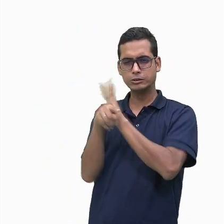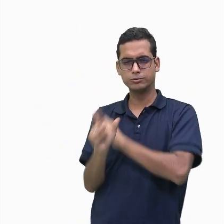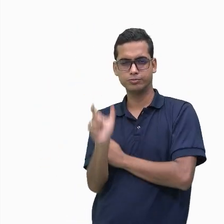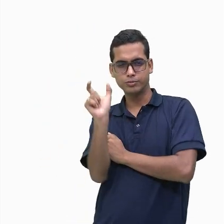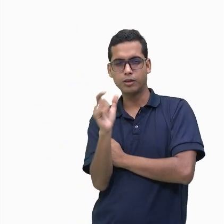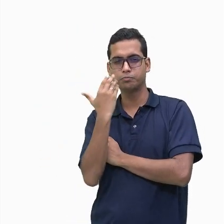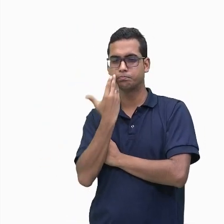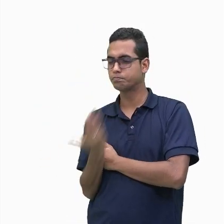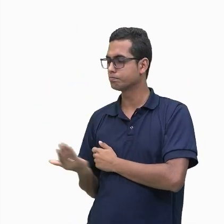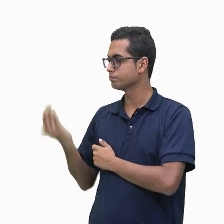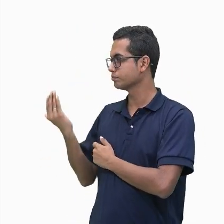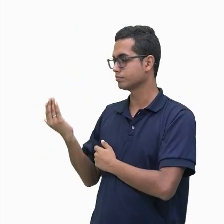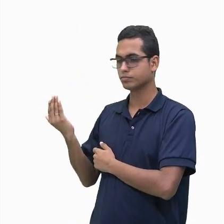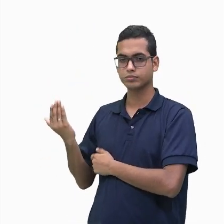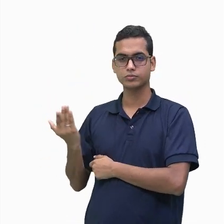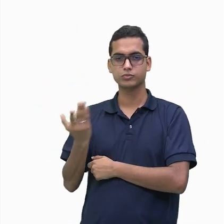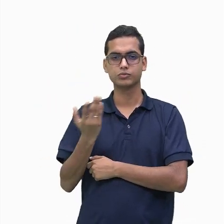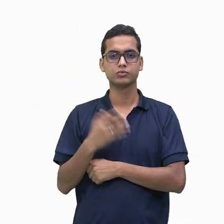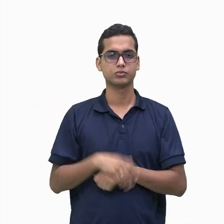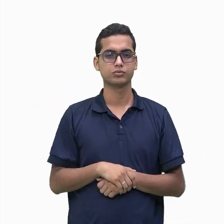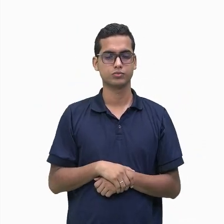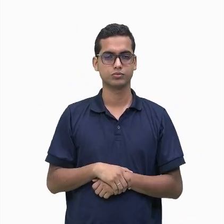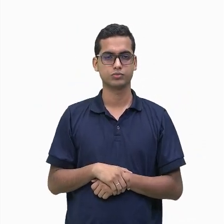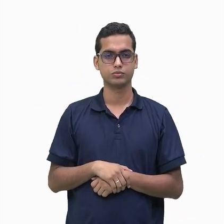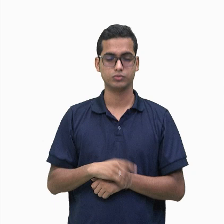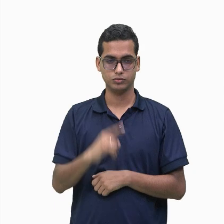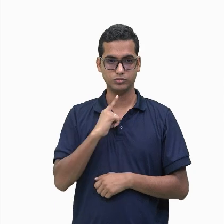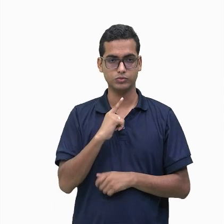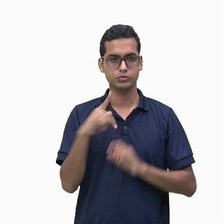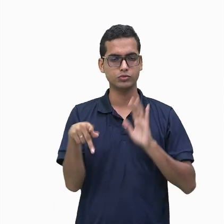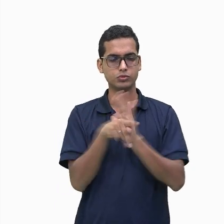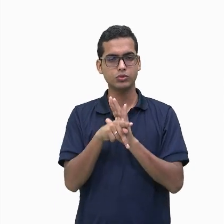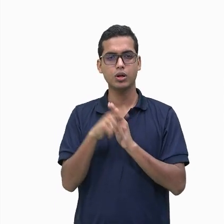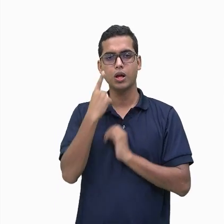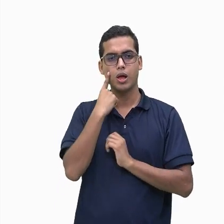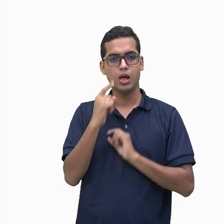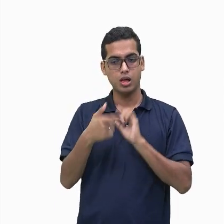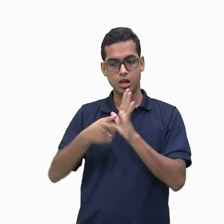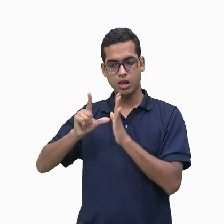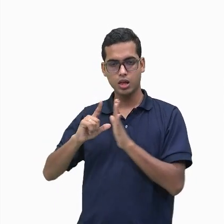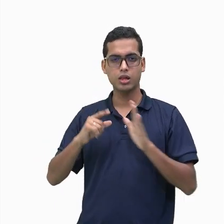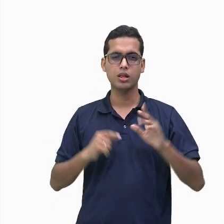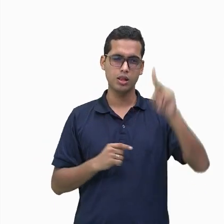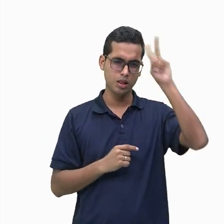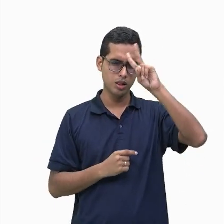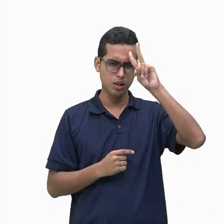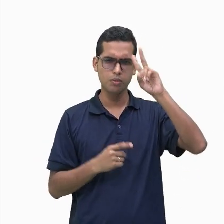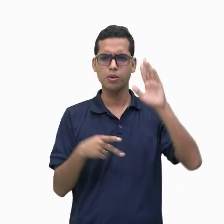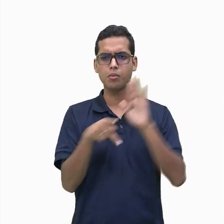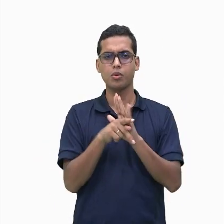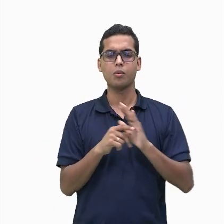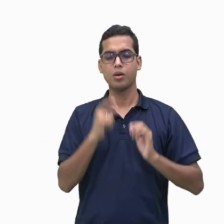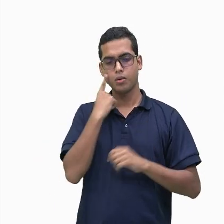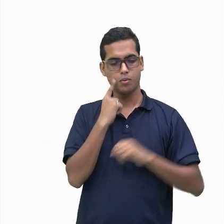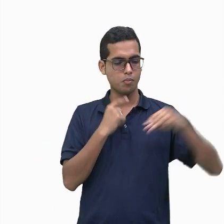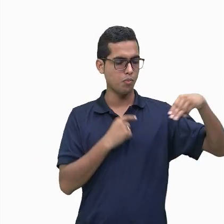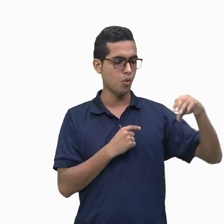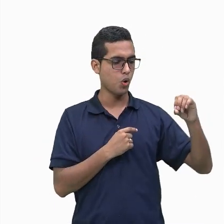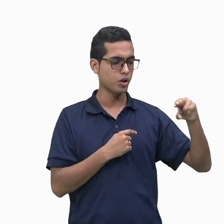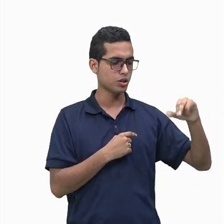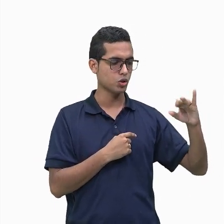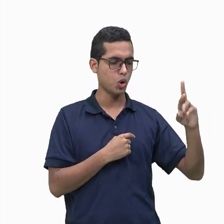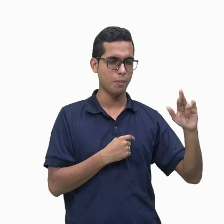uma única cor que varia de tonalidade, e nós temos a policromia, tá? É o estado de um corpo